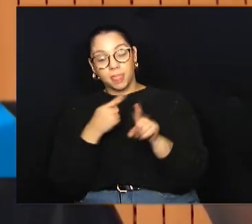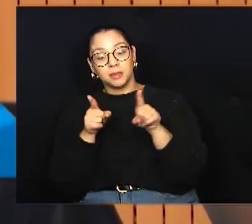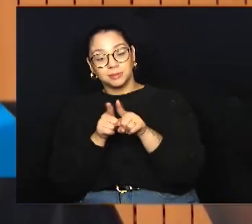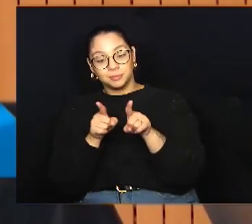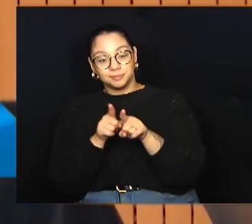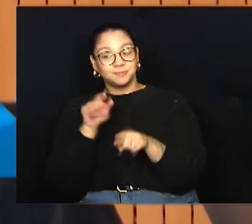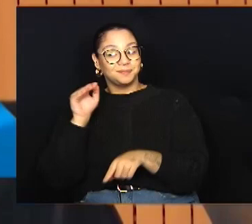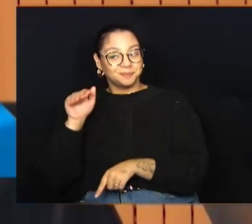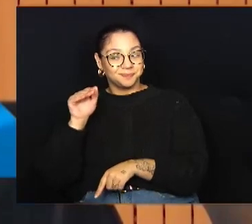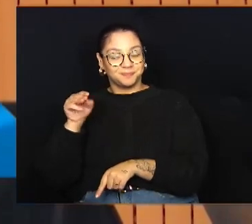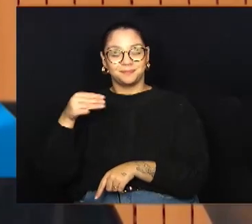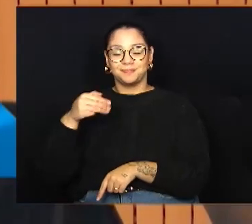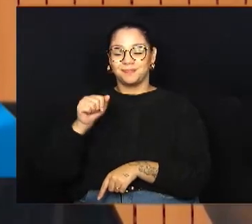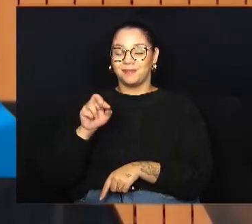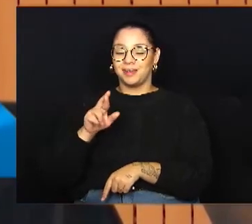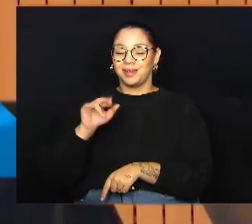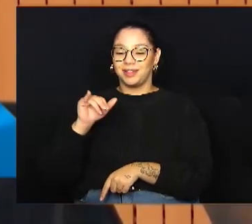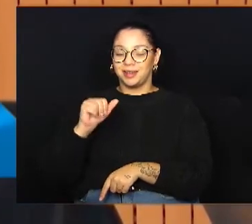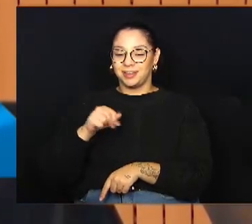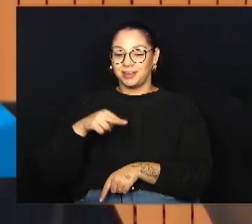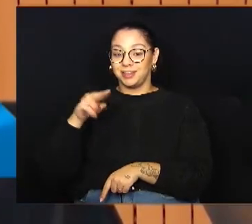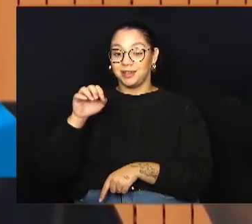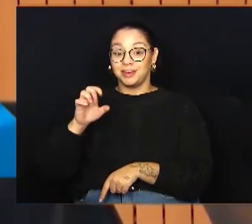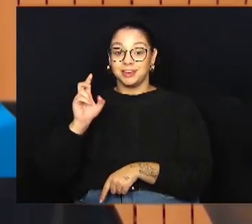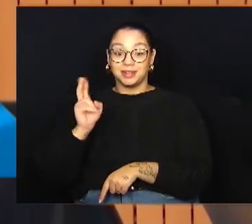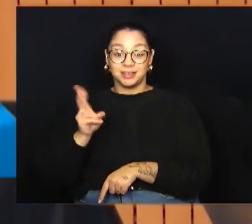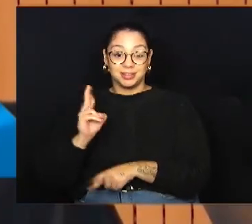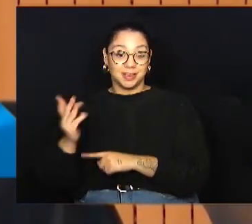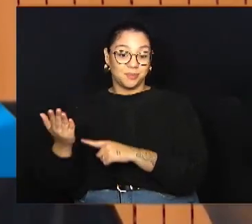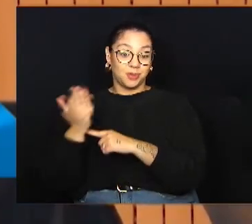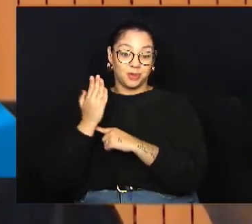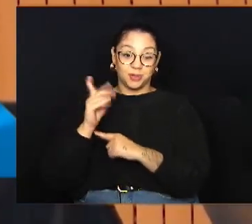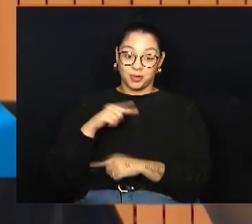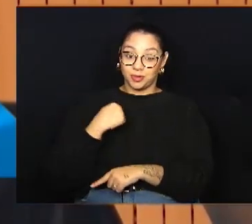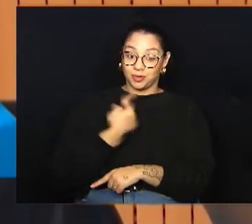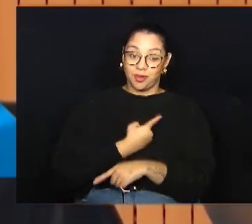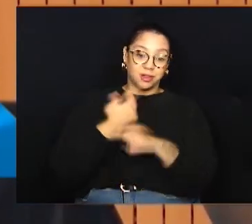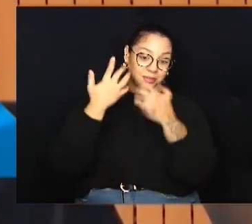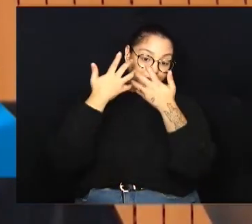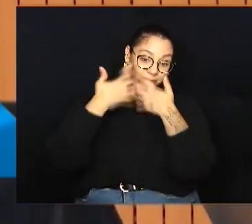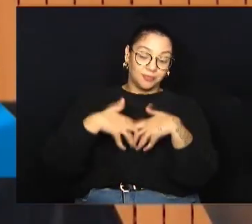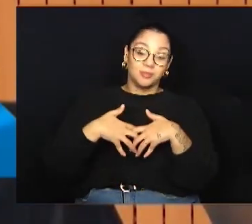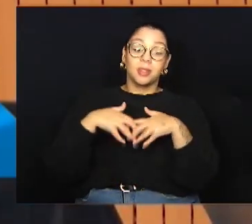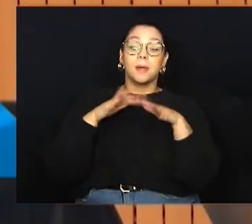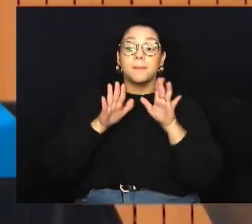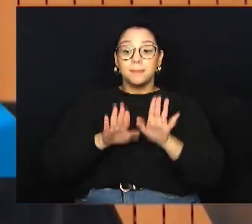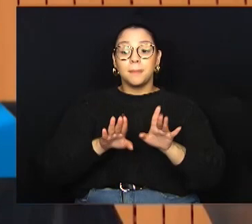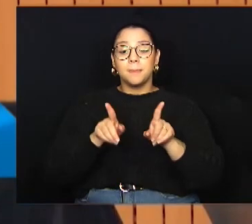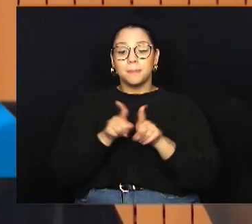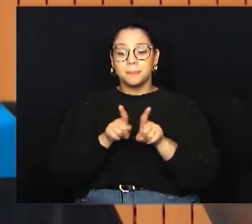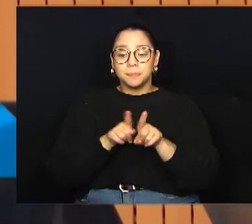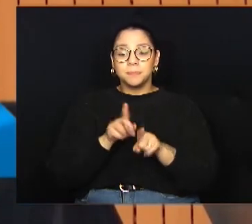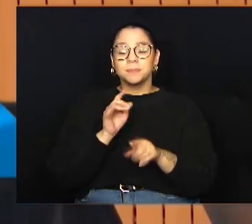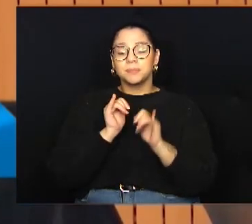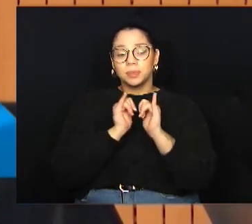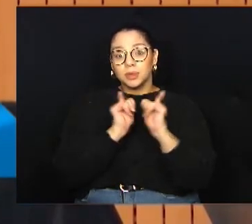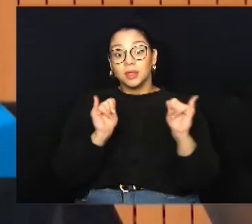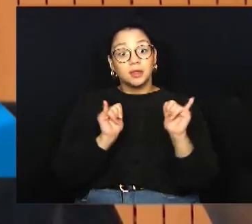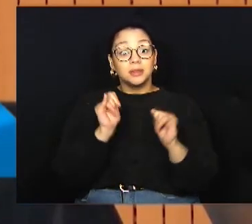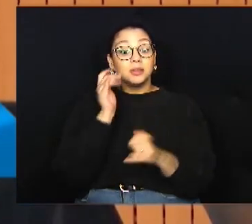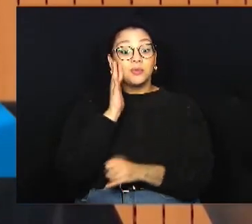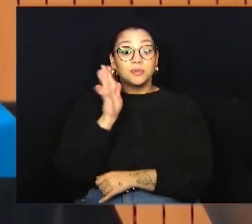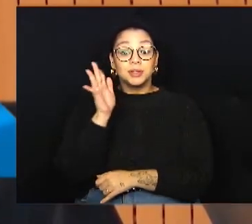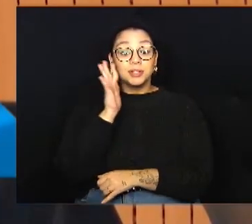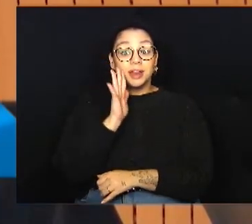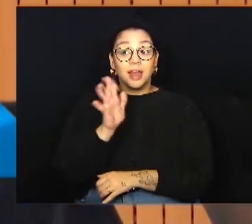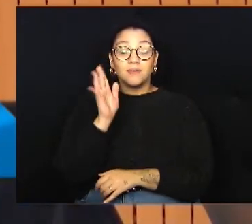a Mariane, que tem respondido muito prontamente e tem ajudado muito a gente a pensar um pouco, mas eu sempre digo que a gente não tinha ideia das